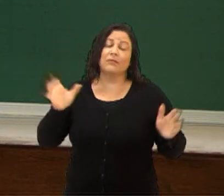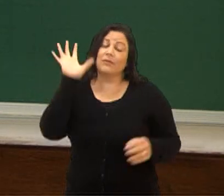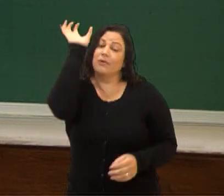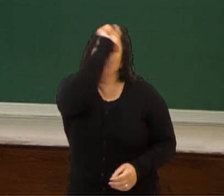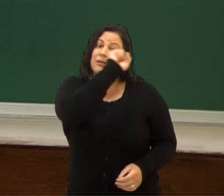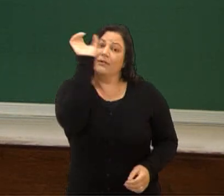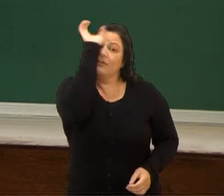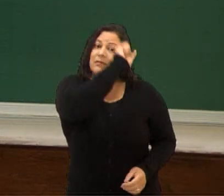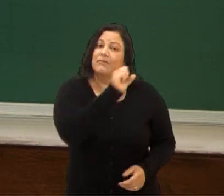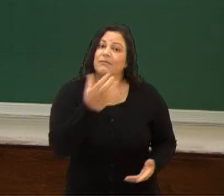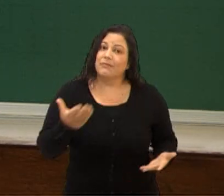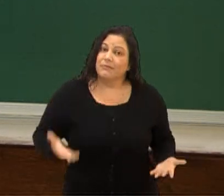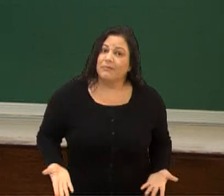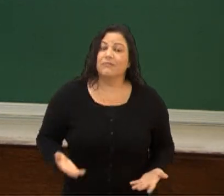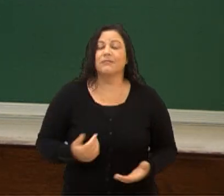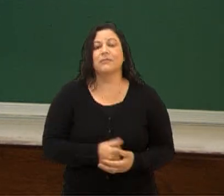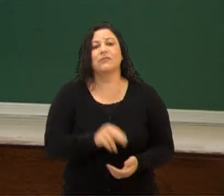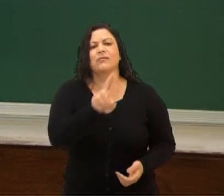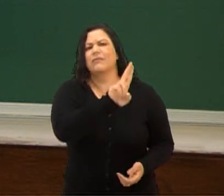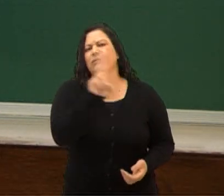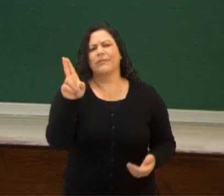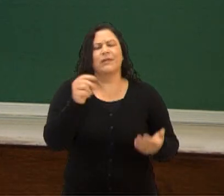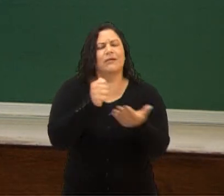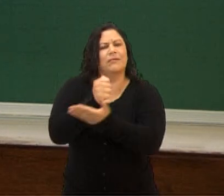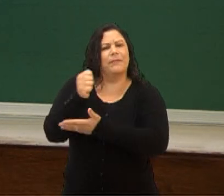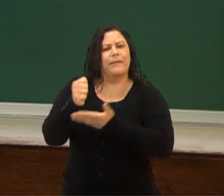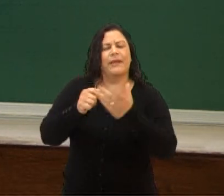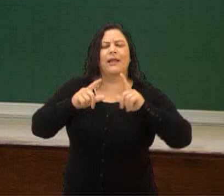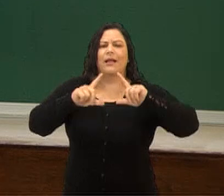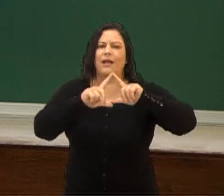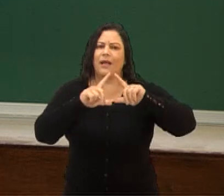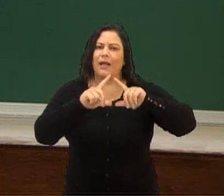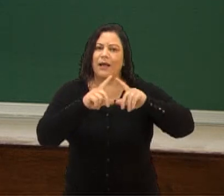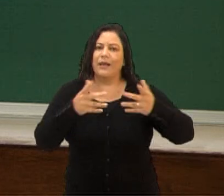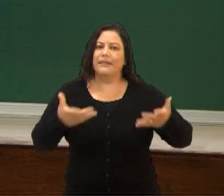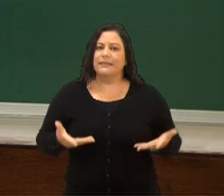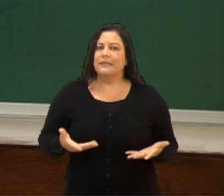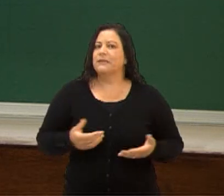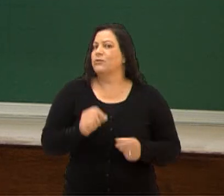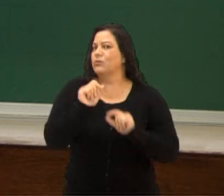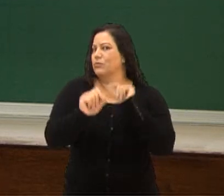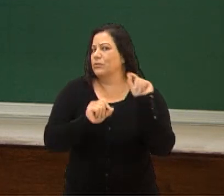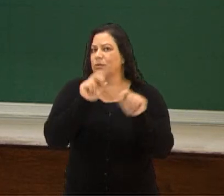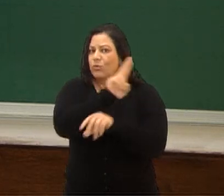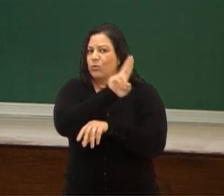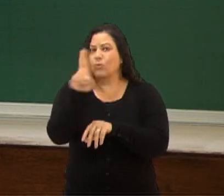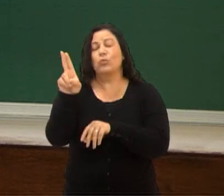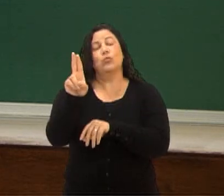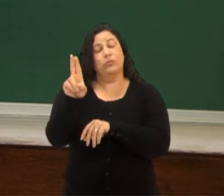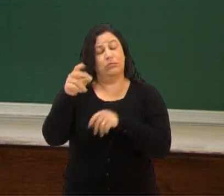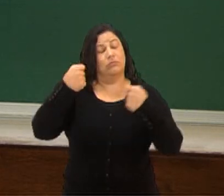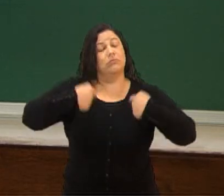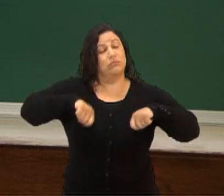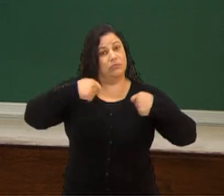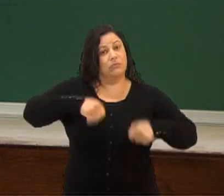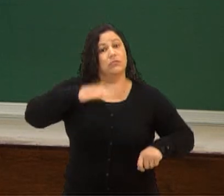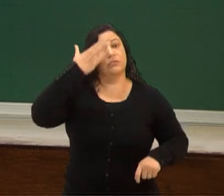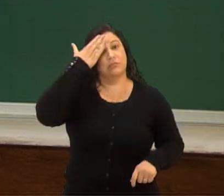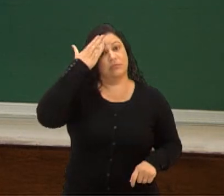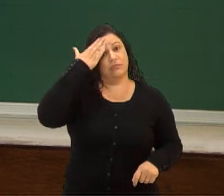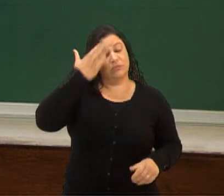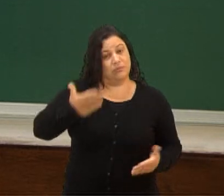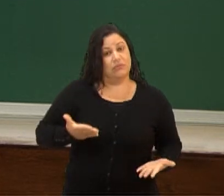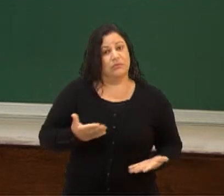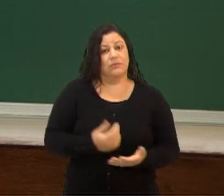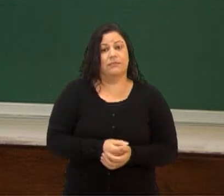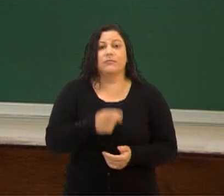o indivíduo que tem como base o triângulo? Prisma triangular. Você precisa saber nomenclatura também. Então nem sempre